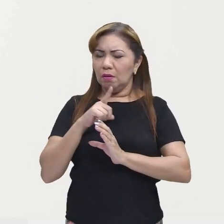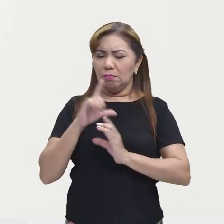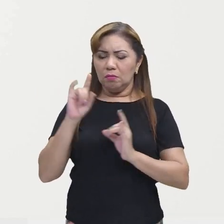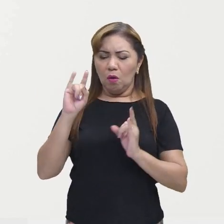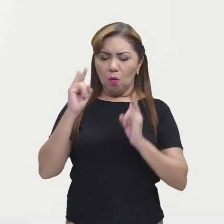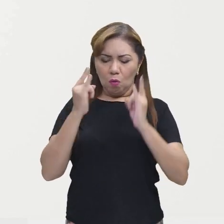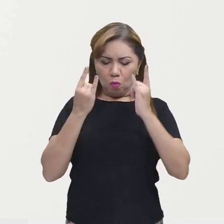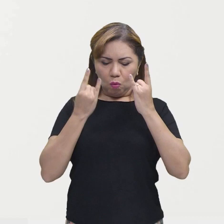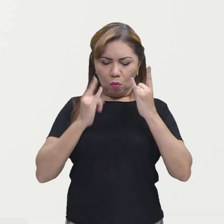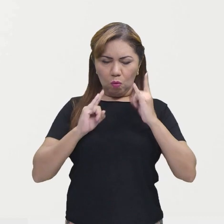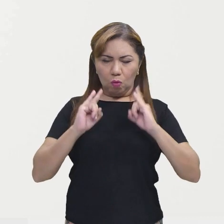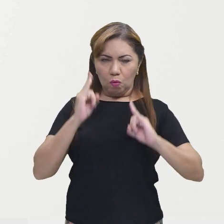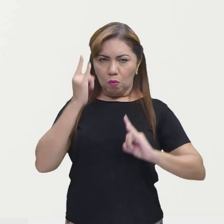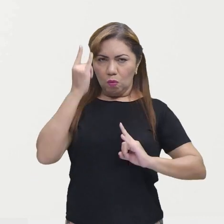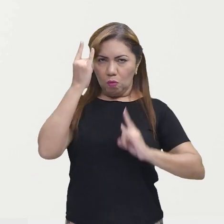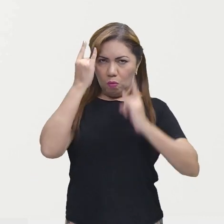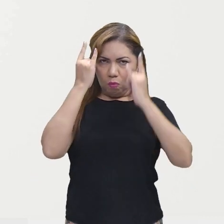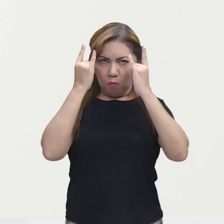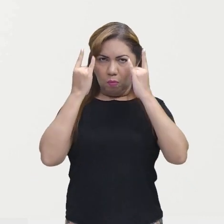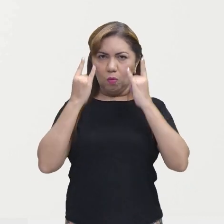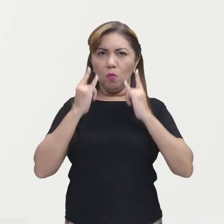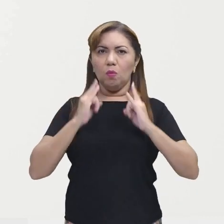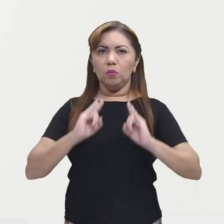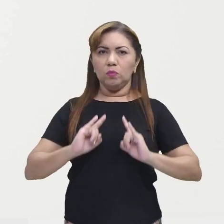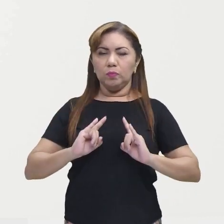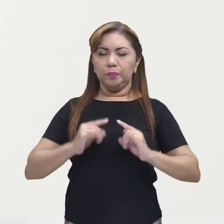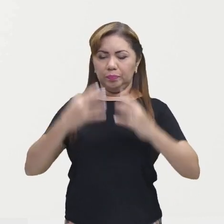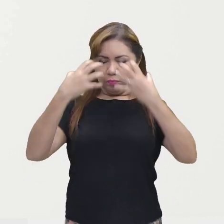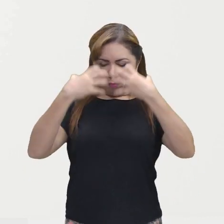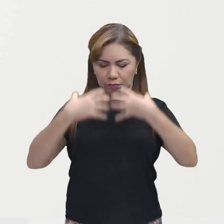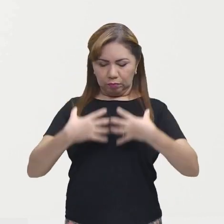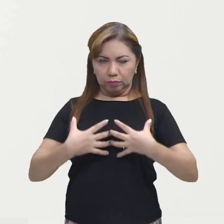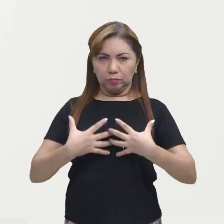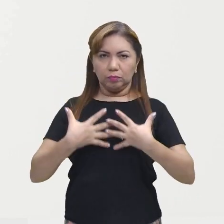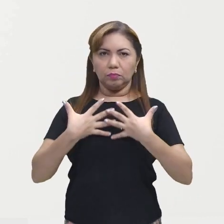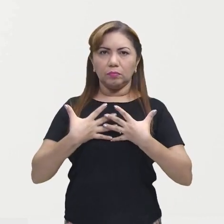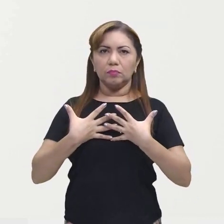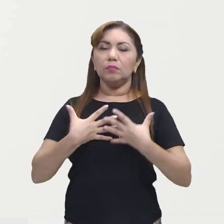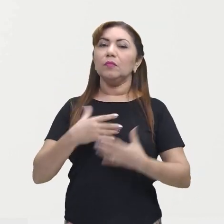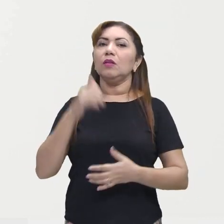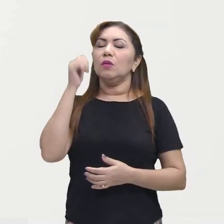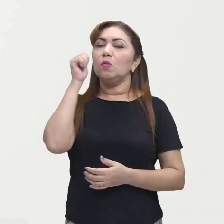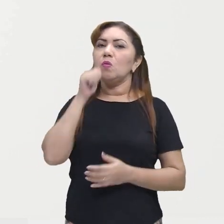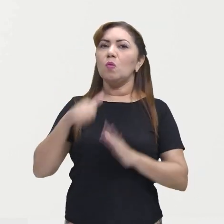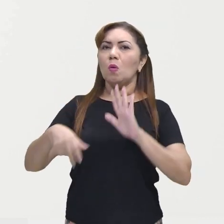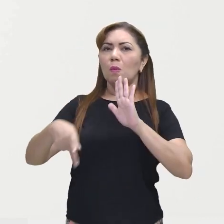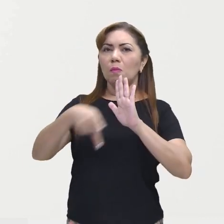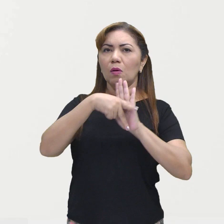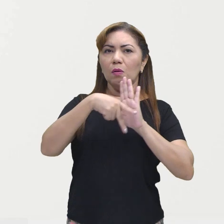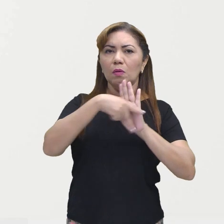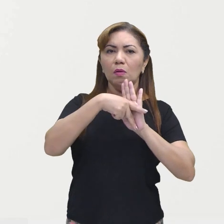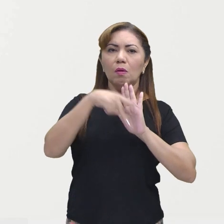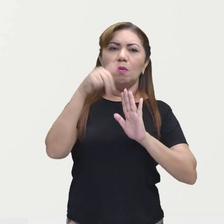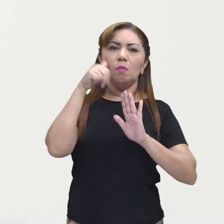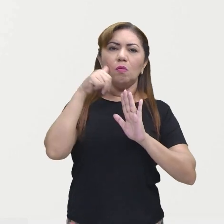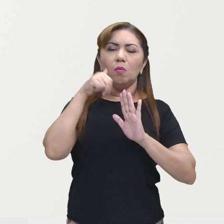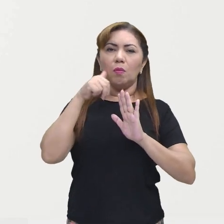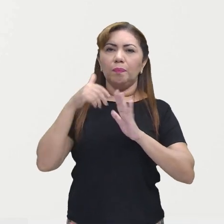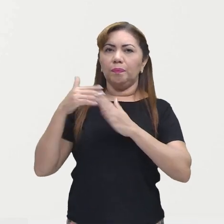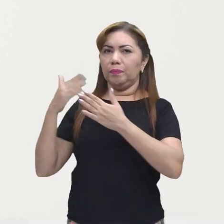pela produção dos gametas. Então, como vocês podem ver, o